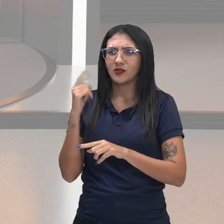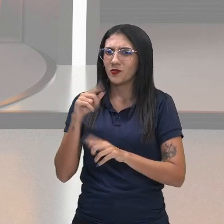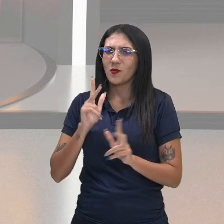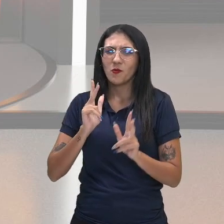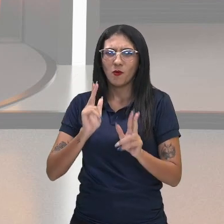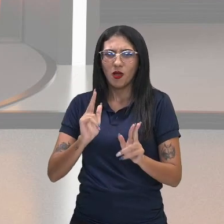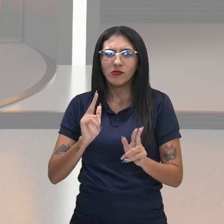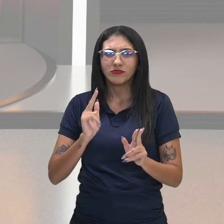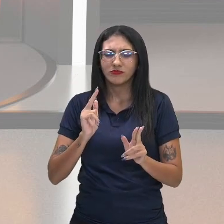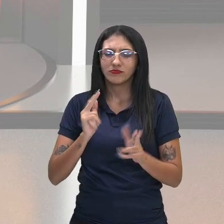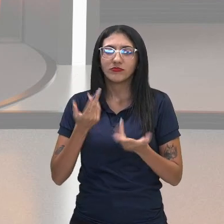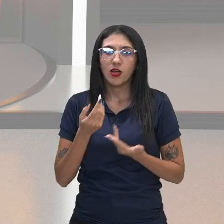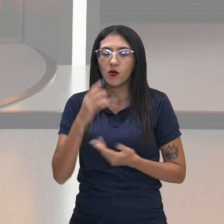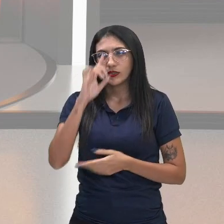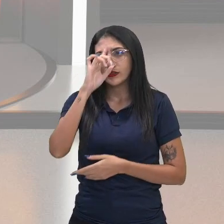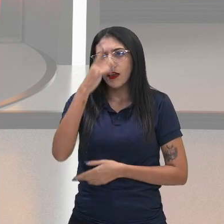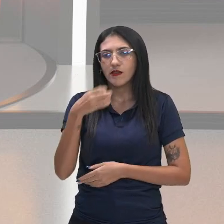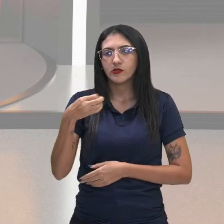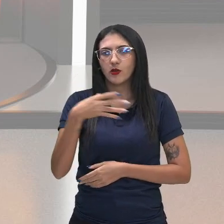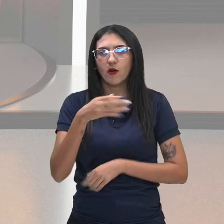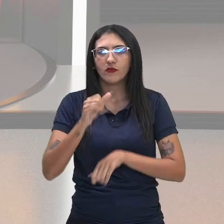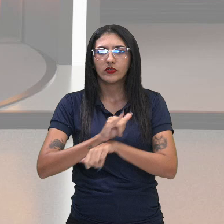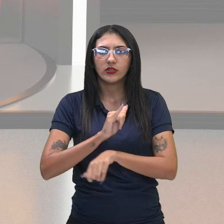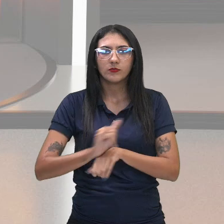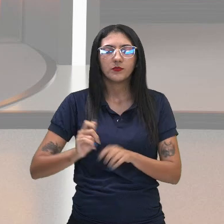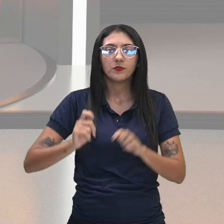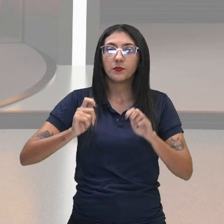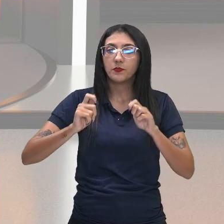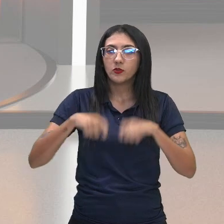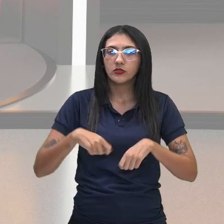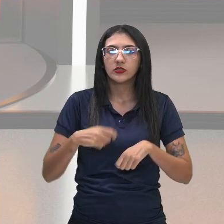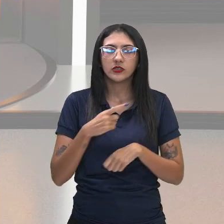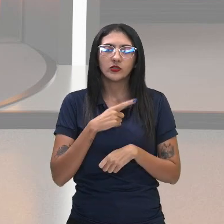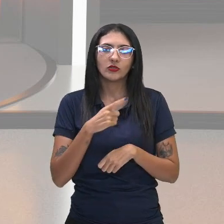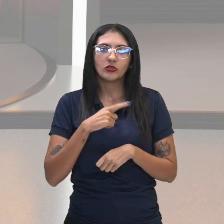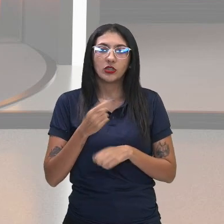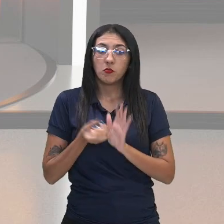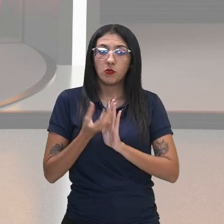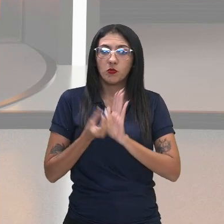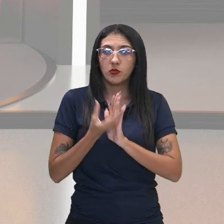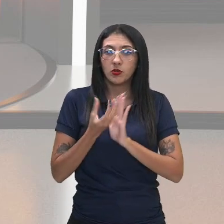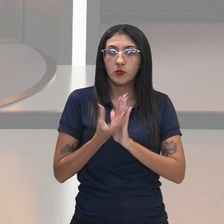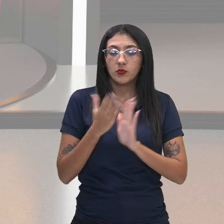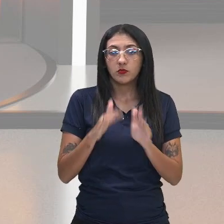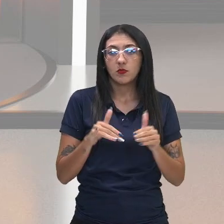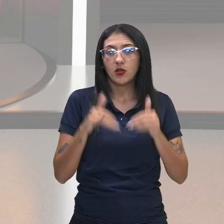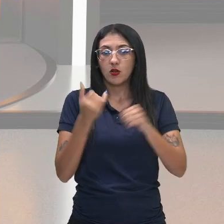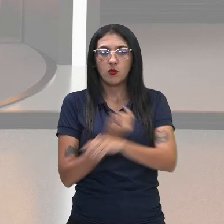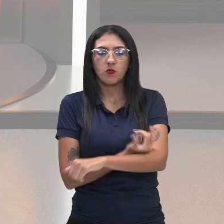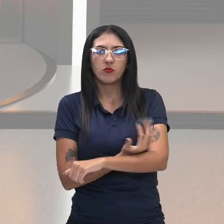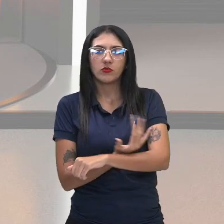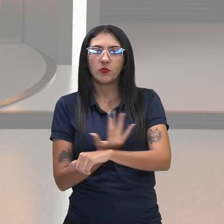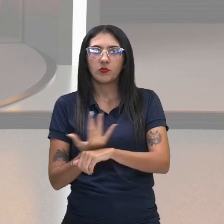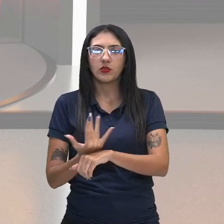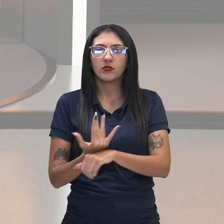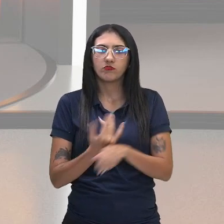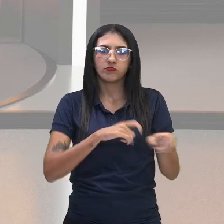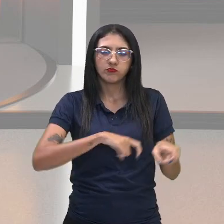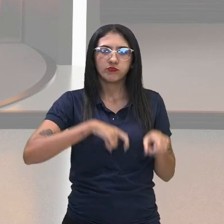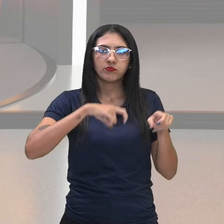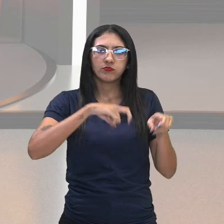novas técnicas agrícolas propiciaram que houvesse um aumento na produção agrícola, então fazendo com que